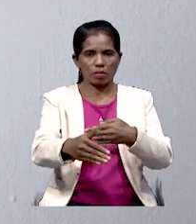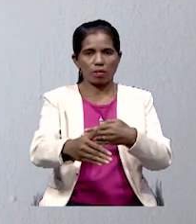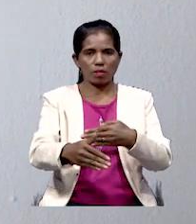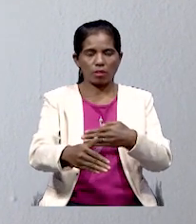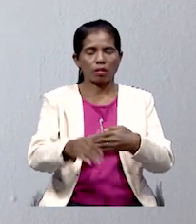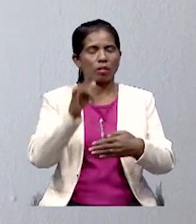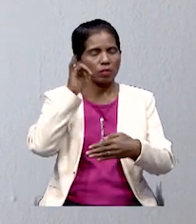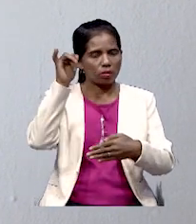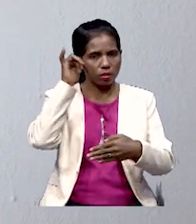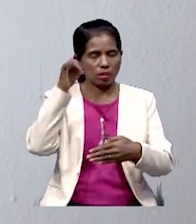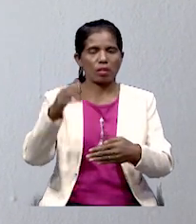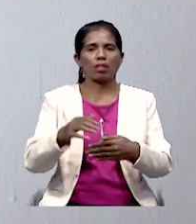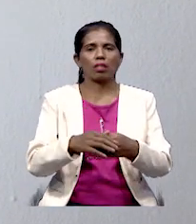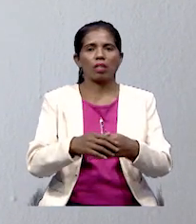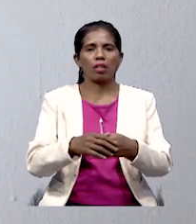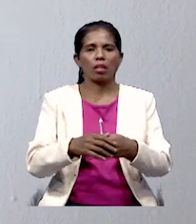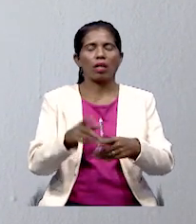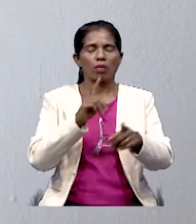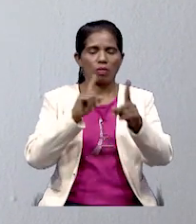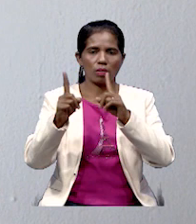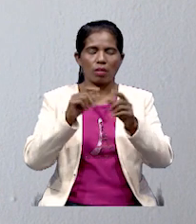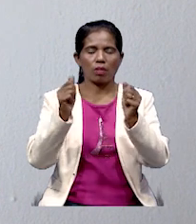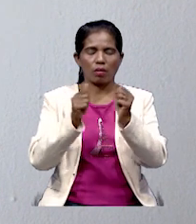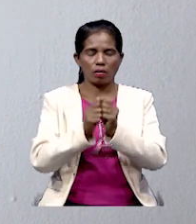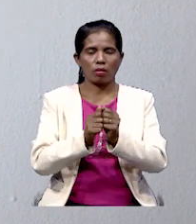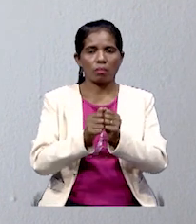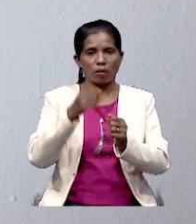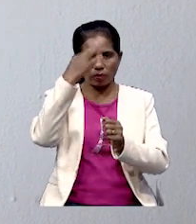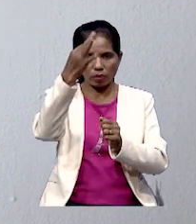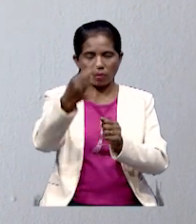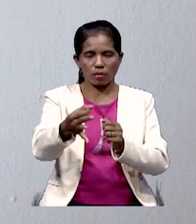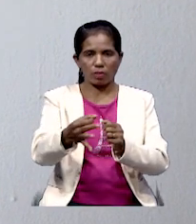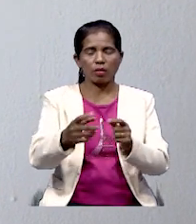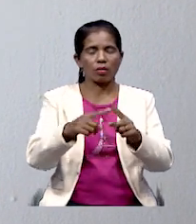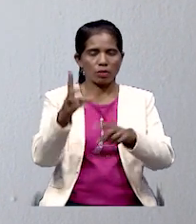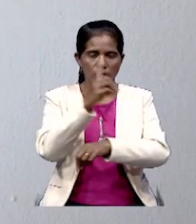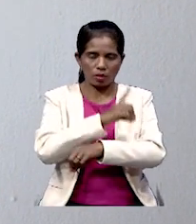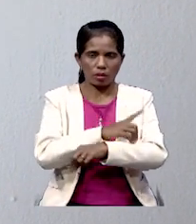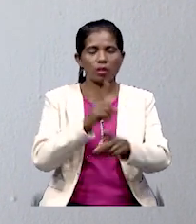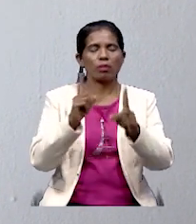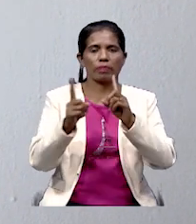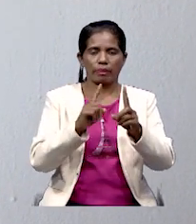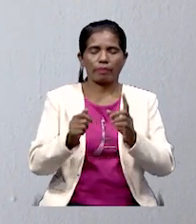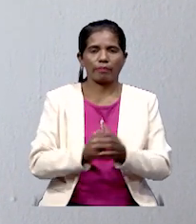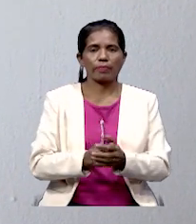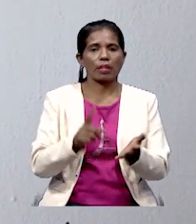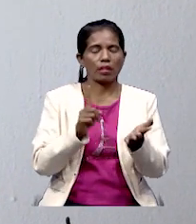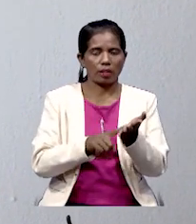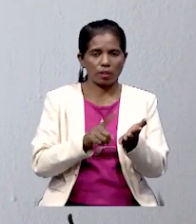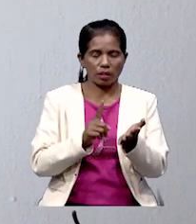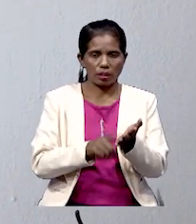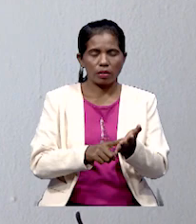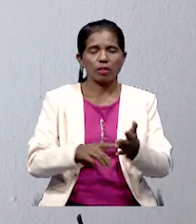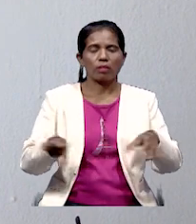horsei ka konvoka no plenario extraordinario ba oi hoje na tu trata. Declaração Fraternidade Humana,